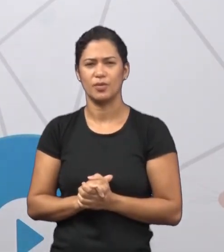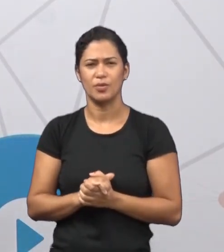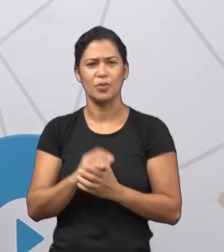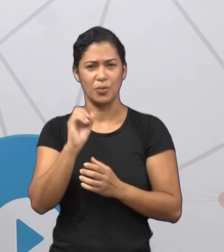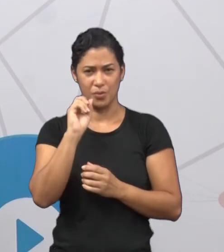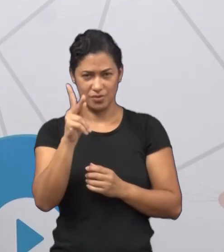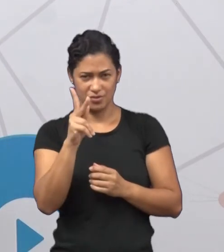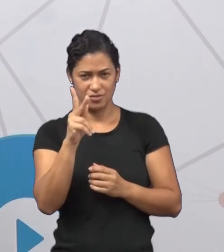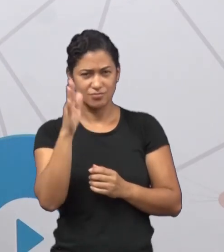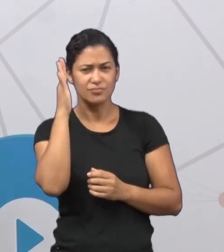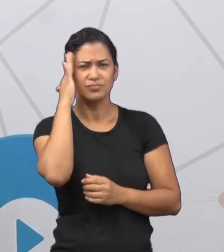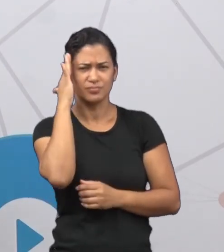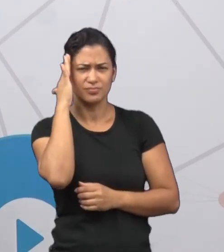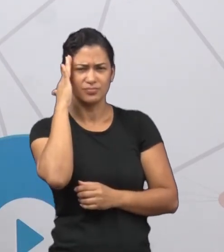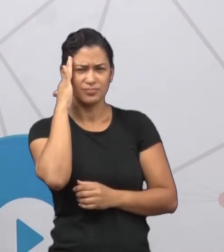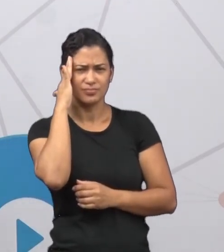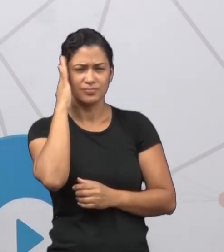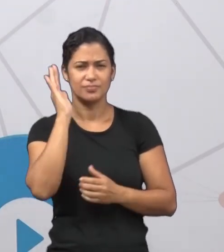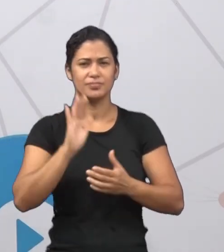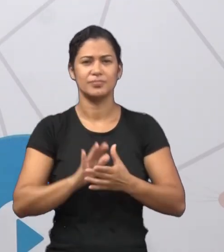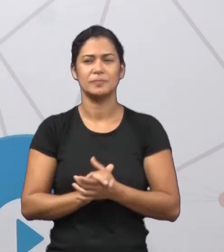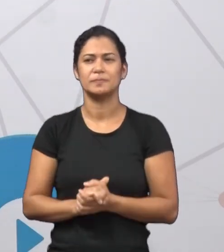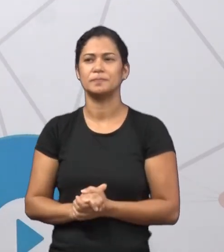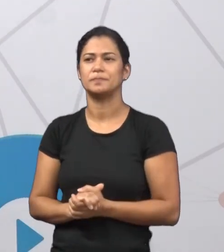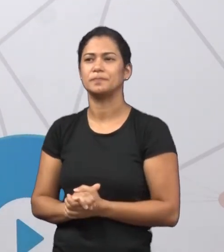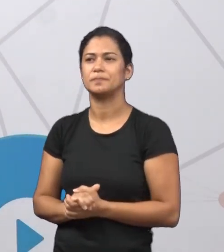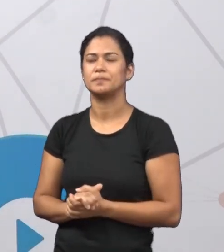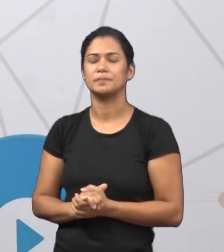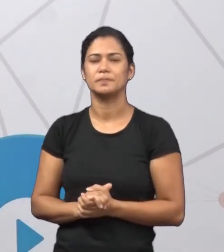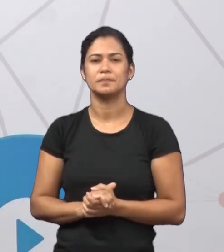Tudo certinho até aí, crianças? Ok.